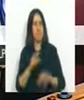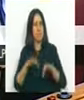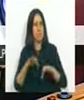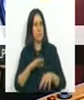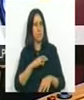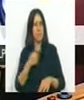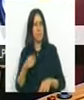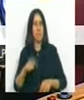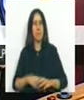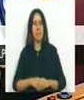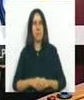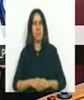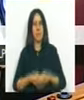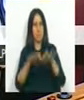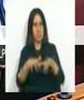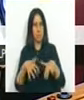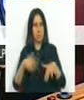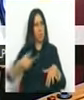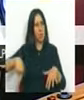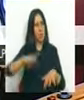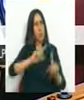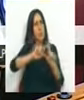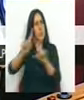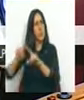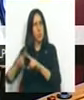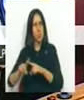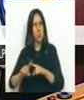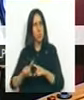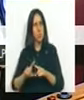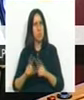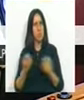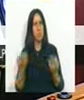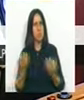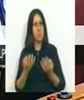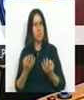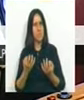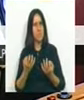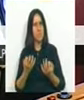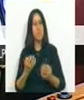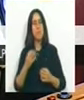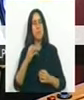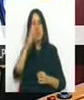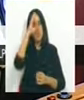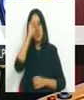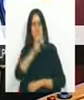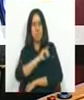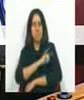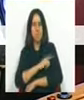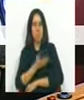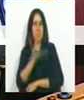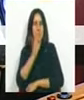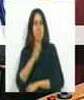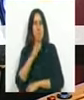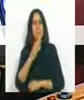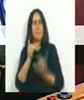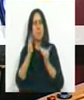Neste Parlamento, com as nossas diferenças, Estado mais forte, deve sempre o Estado ser mais forte, maior ou menor,